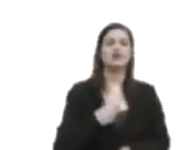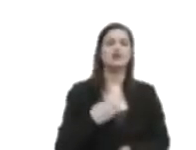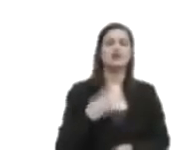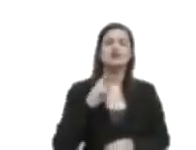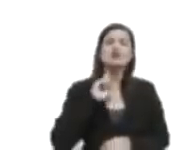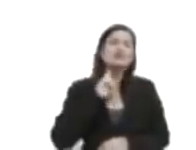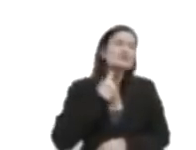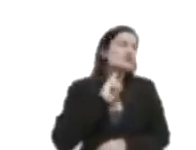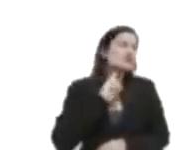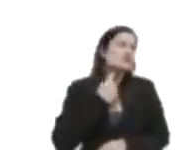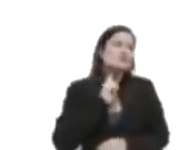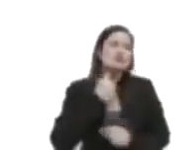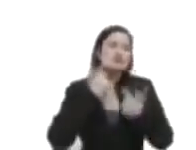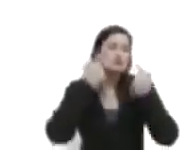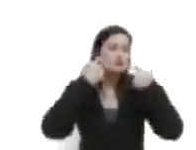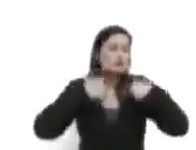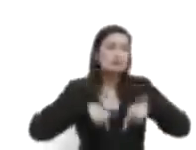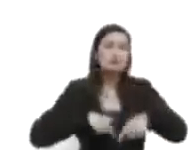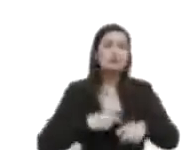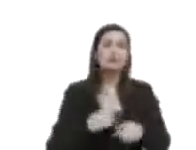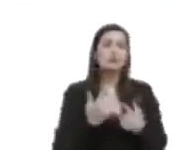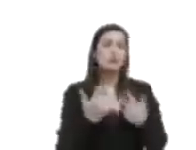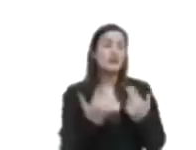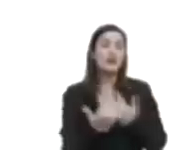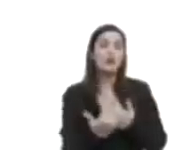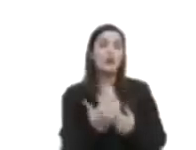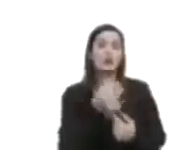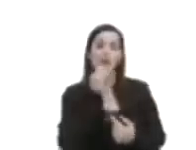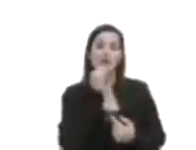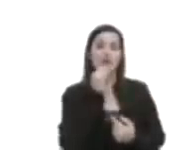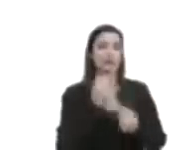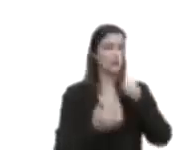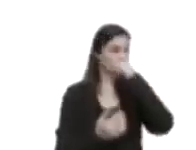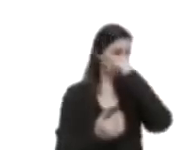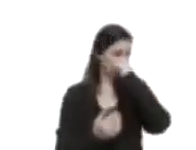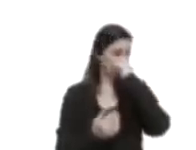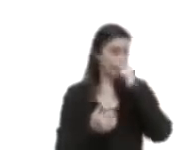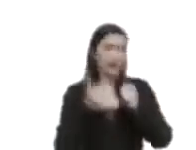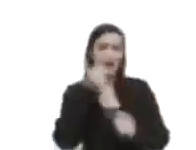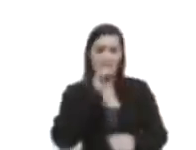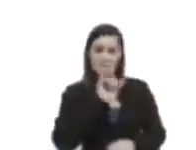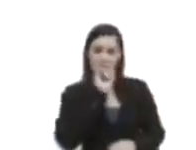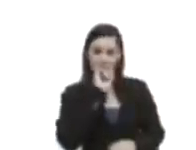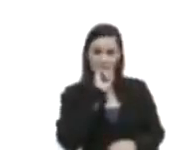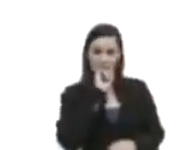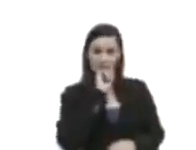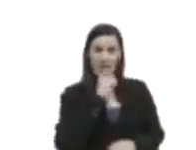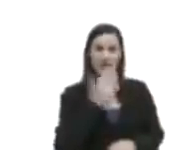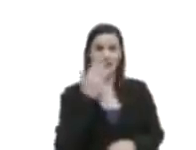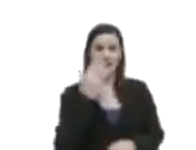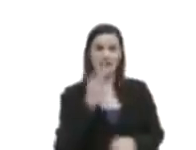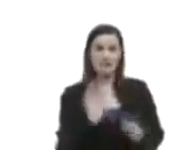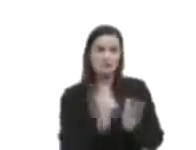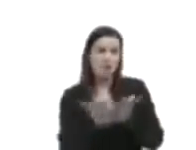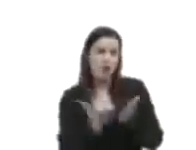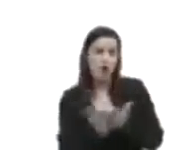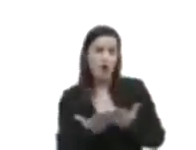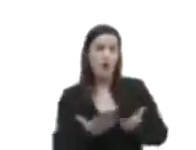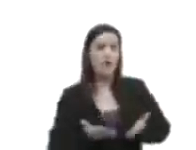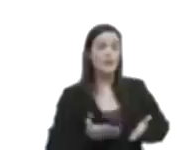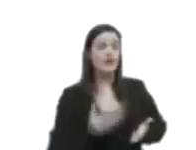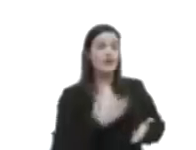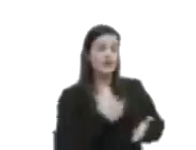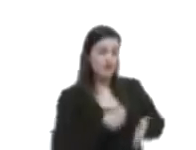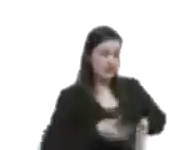sujos, num lixão. É aquele filho que a mãe dá à luz, essas mães, esse pessoal sem condição, e joga o